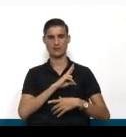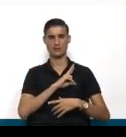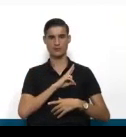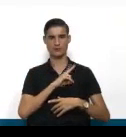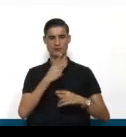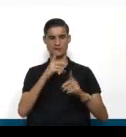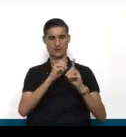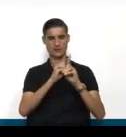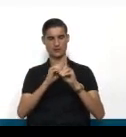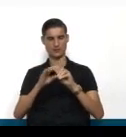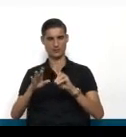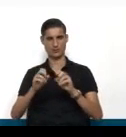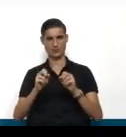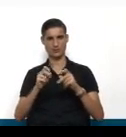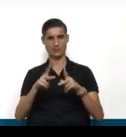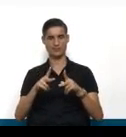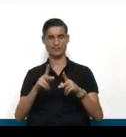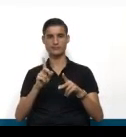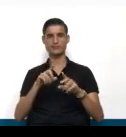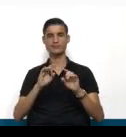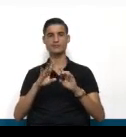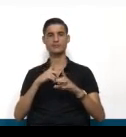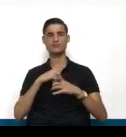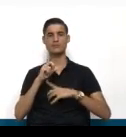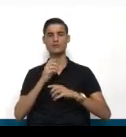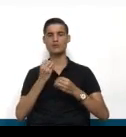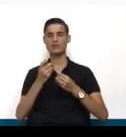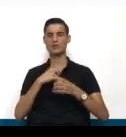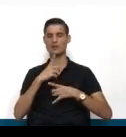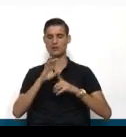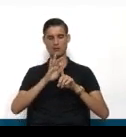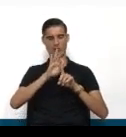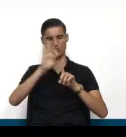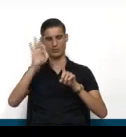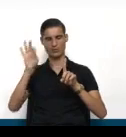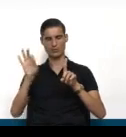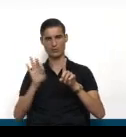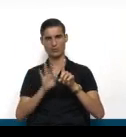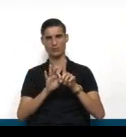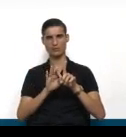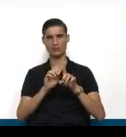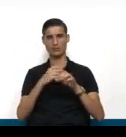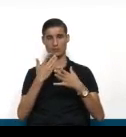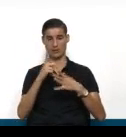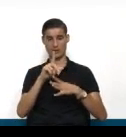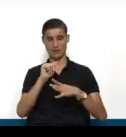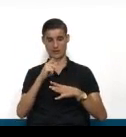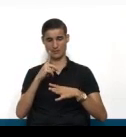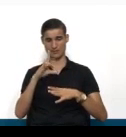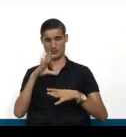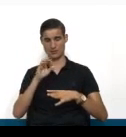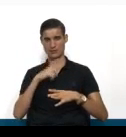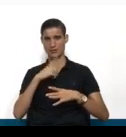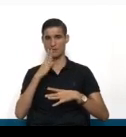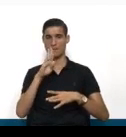essas derivadas, tá? Ela vem com condição de contorno, ou seja, quando a equação de Laplace ela